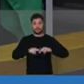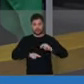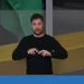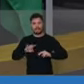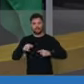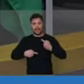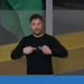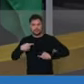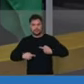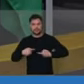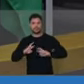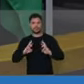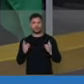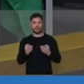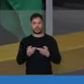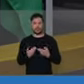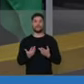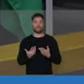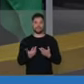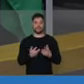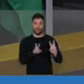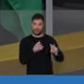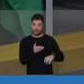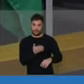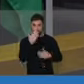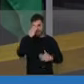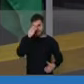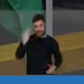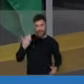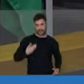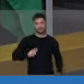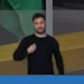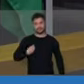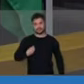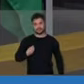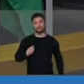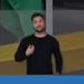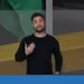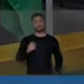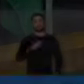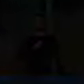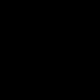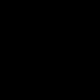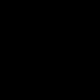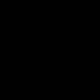questão intersetorial então muito obrigada Presidente eu gostaria que esses dois